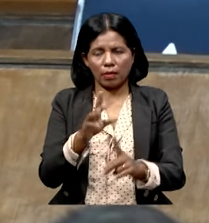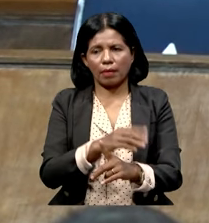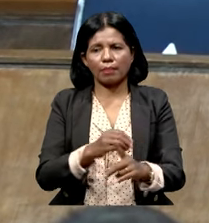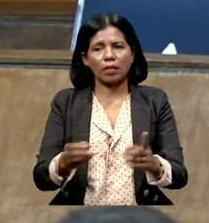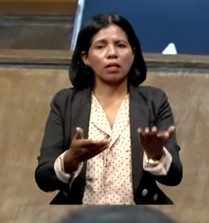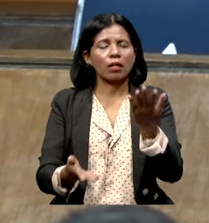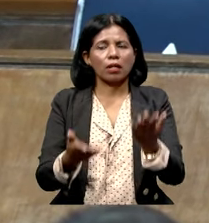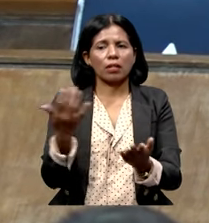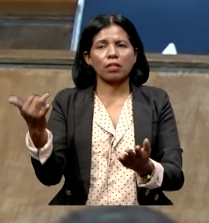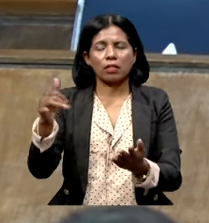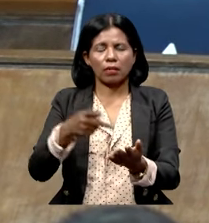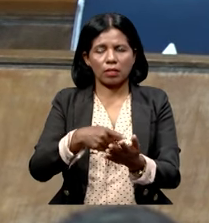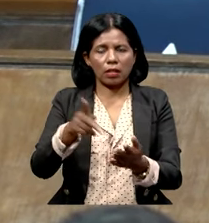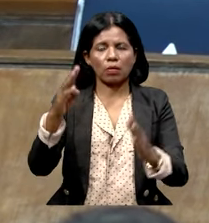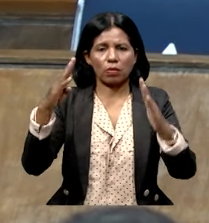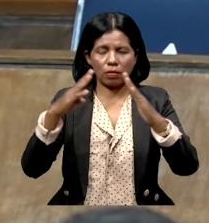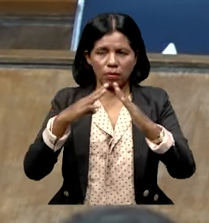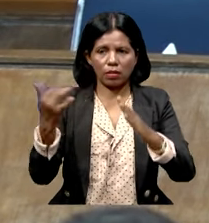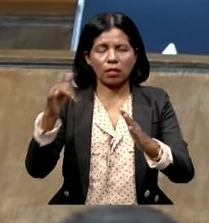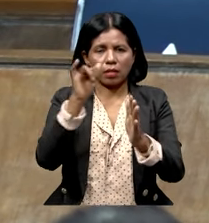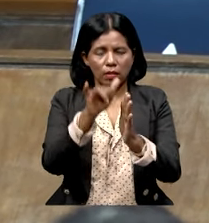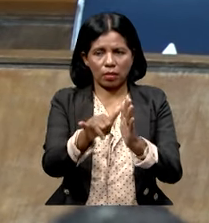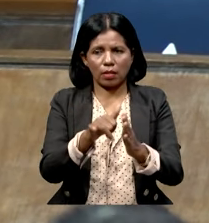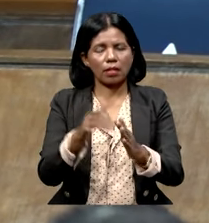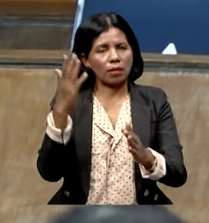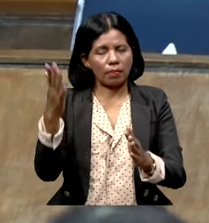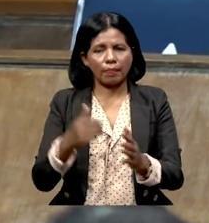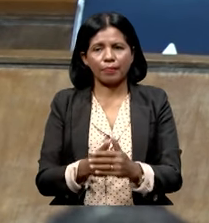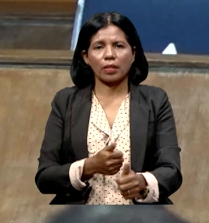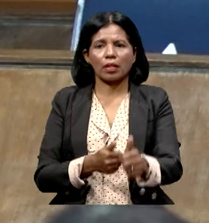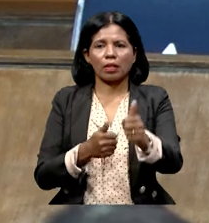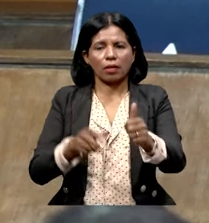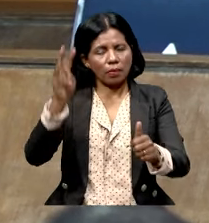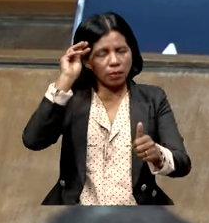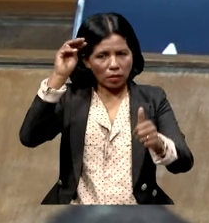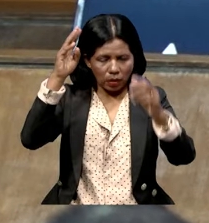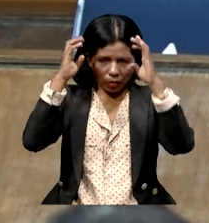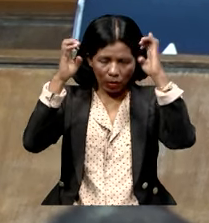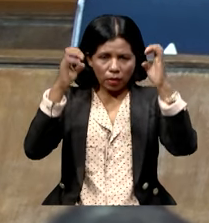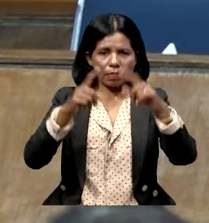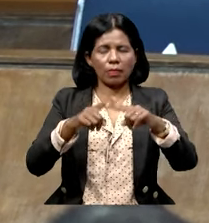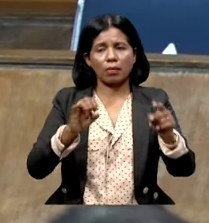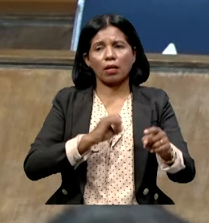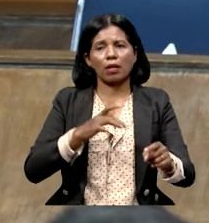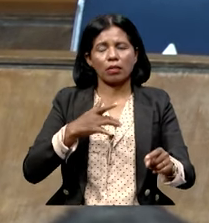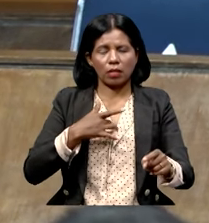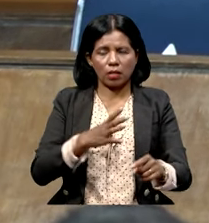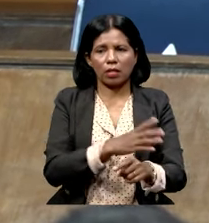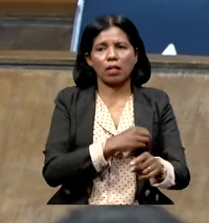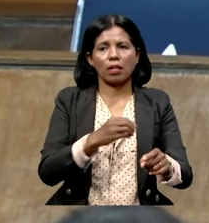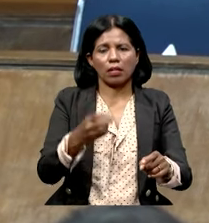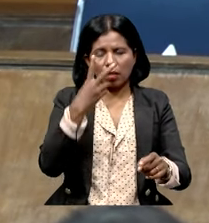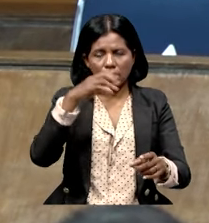para o Sira aluga uma para Sira Tuhela. Netuir Ministério da Educação. Mas bem, aos inte detalhe ali, também assunto